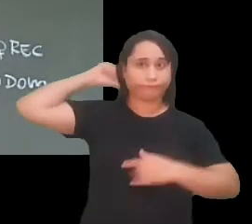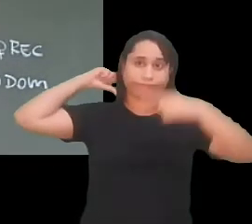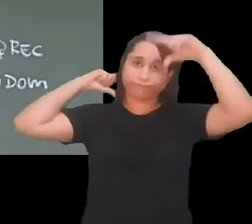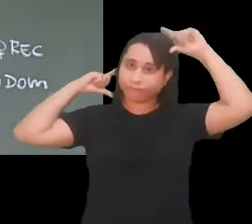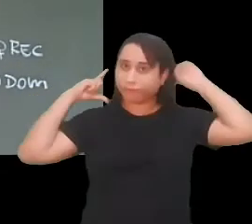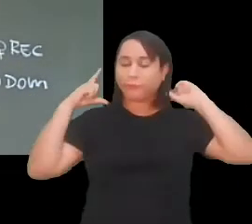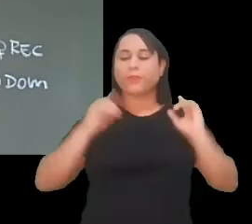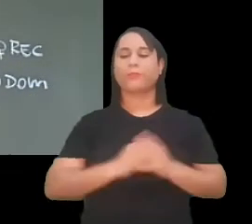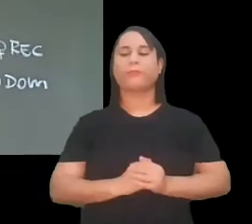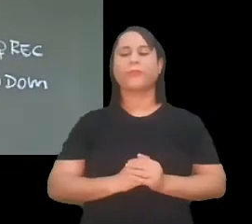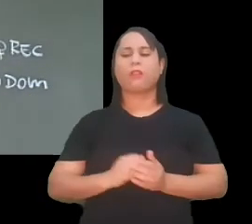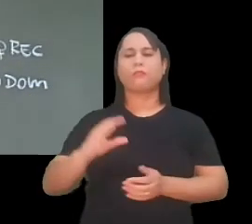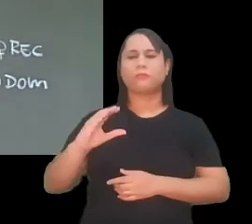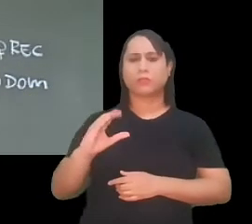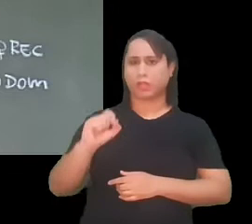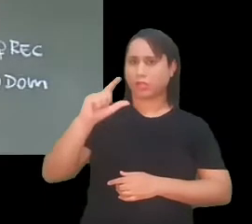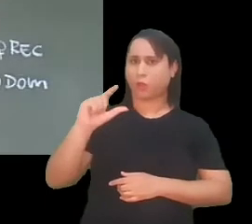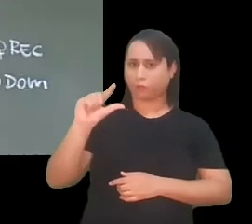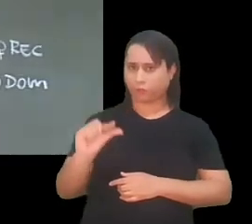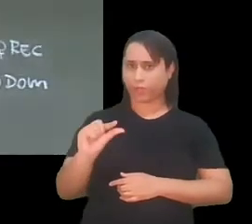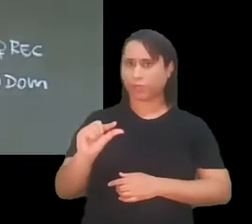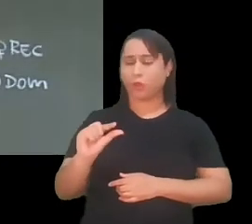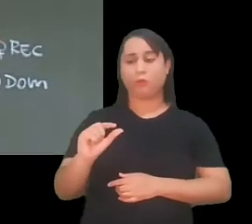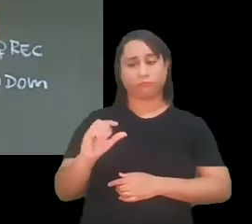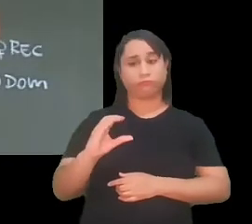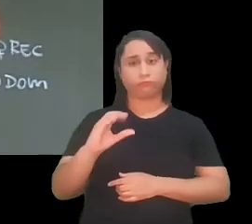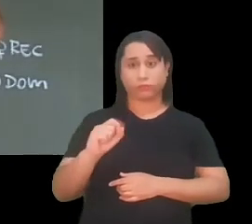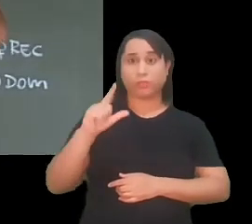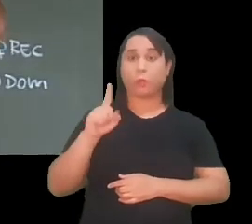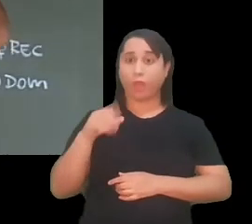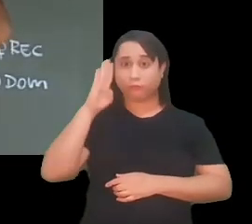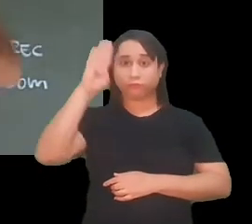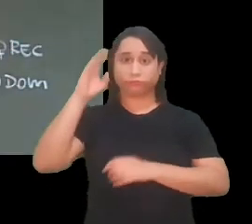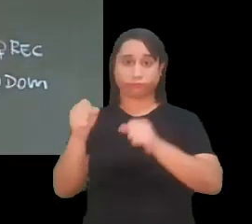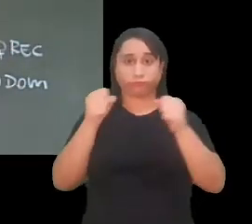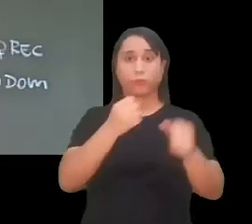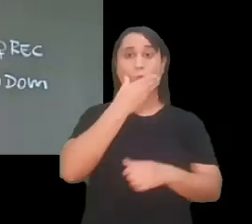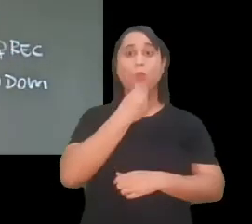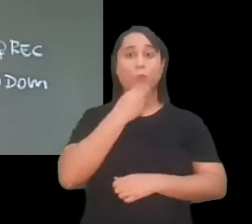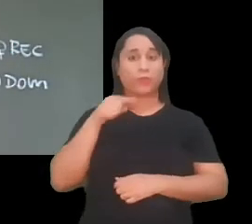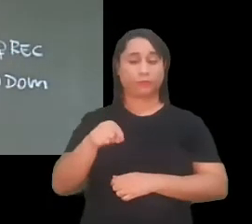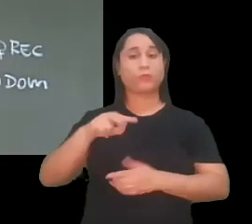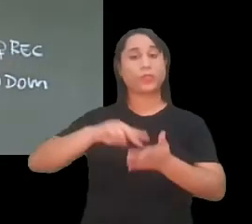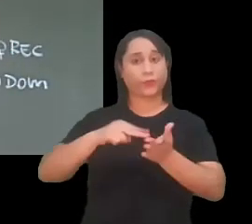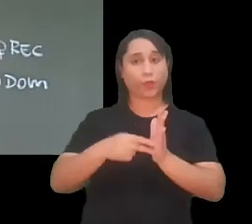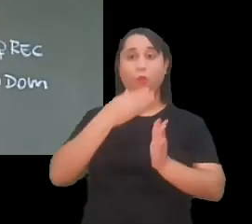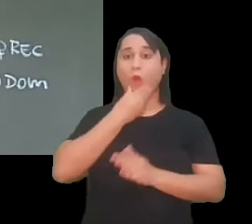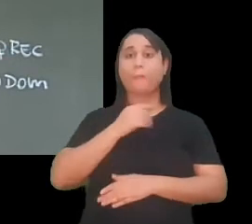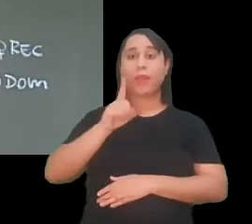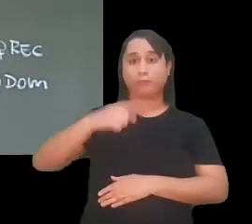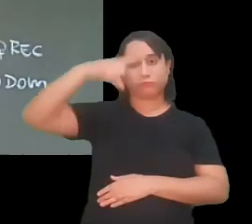Czinho, opa, o Czão é dominante no homem. Portanto, esse homem é calvo. Beleza? Agora, o indivíduo